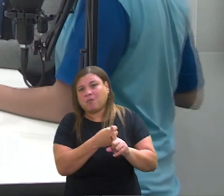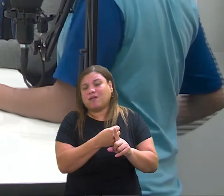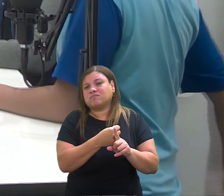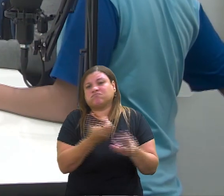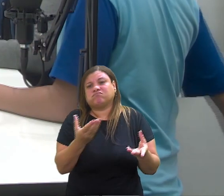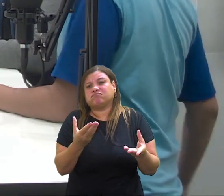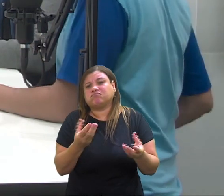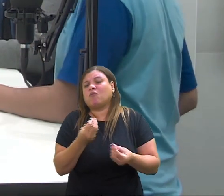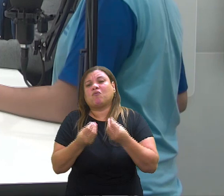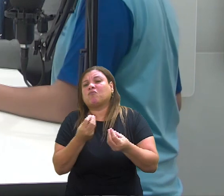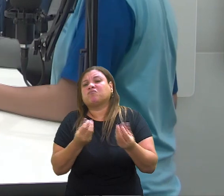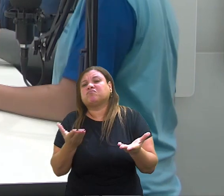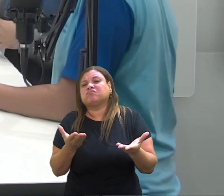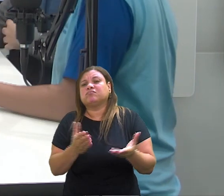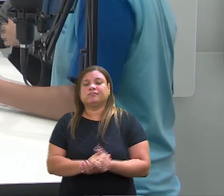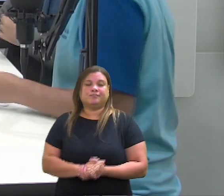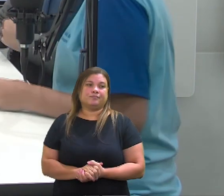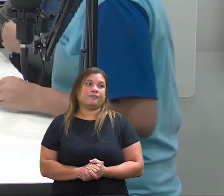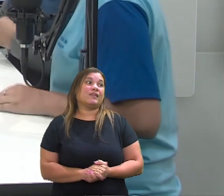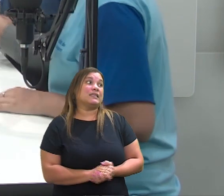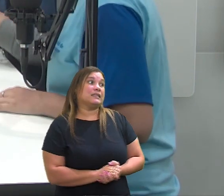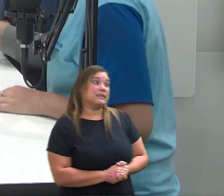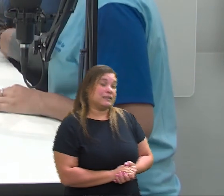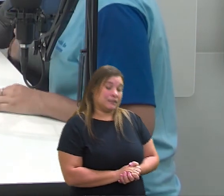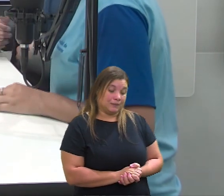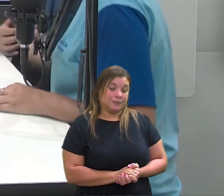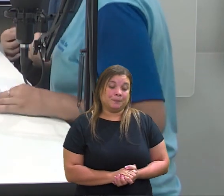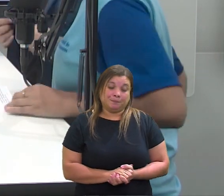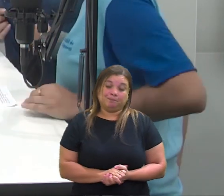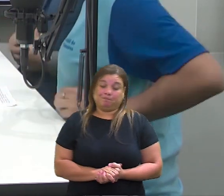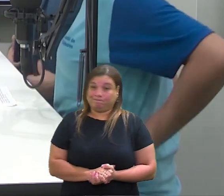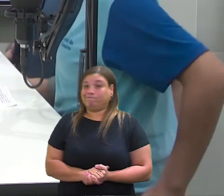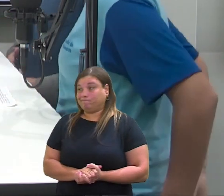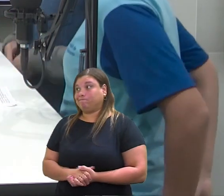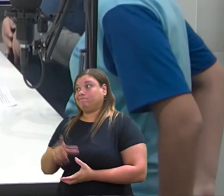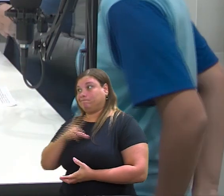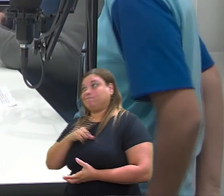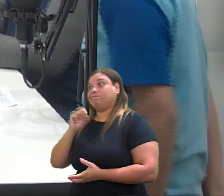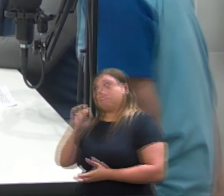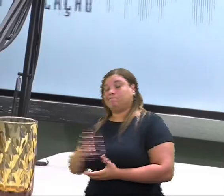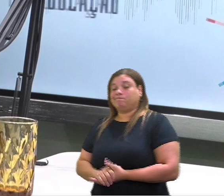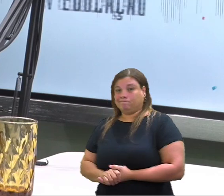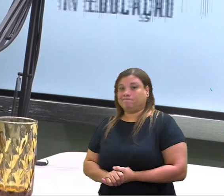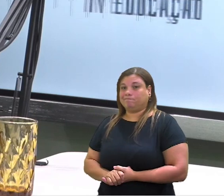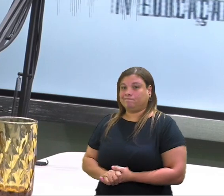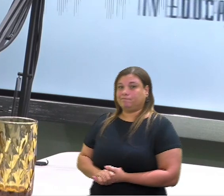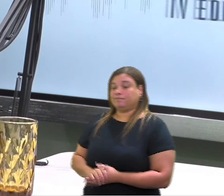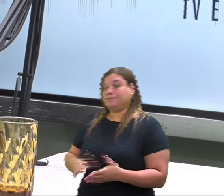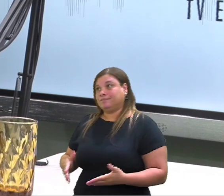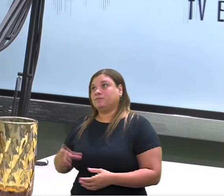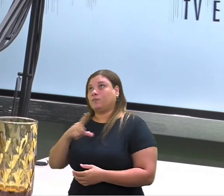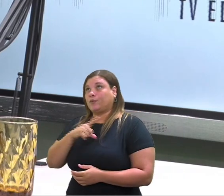também fora do ambiente escolar, Sim. né? Porque existe o desacato em razão da função, Interessante. as ameaças que alguns professores sofrem